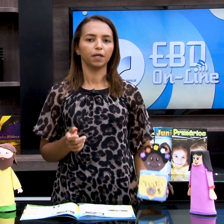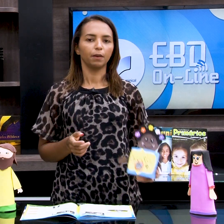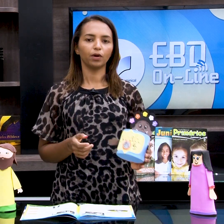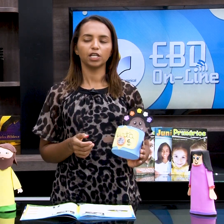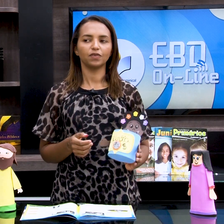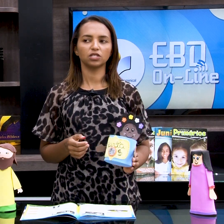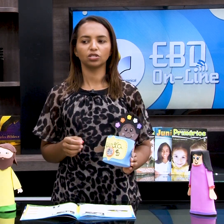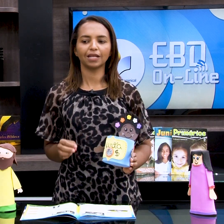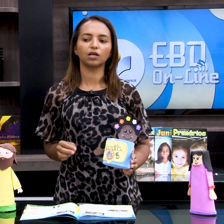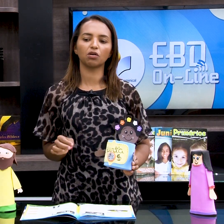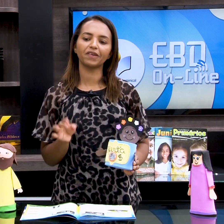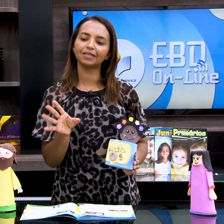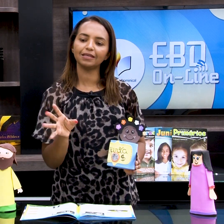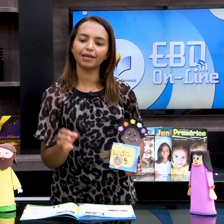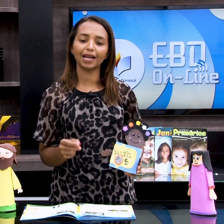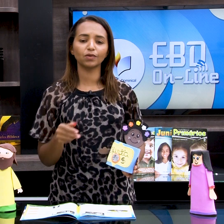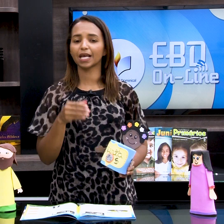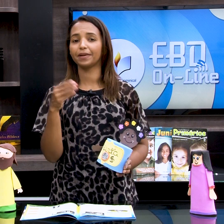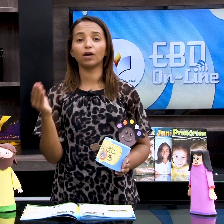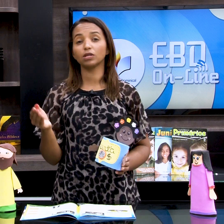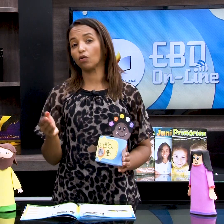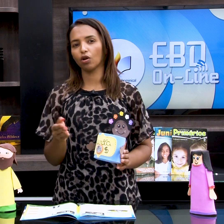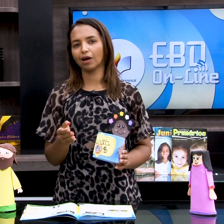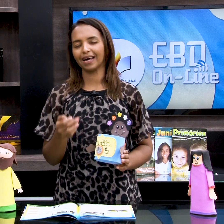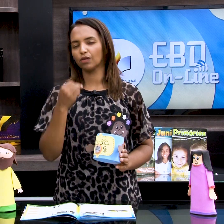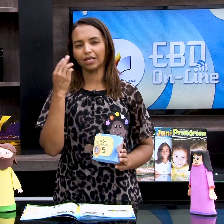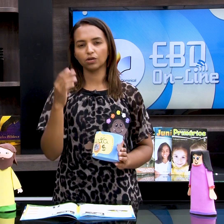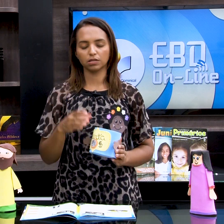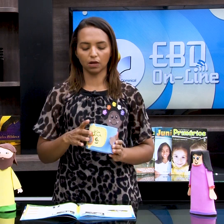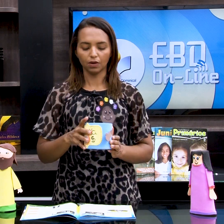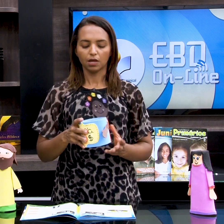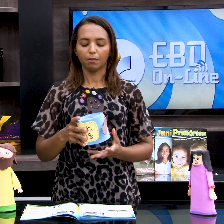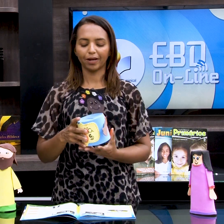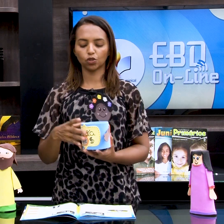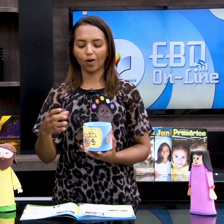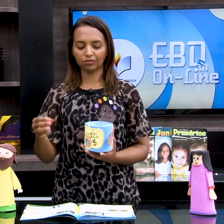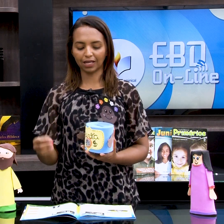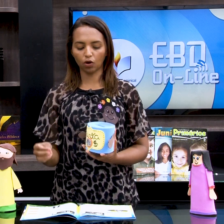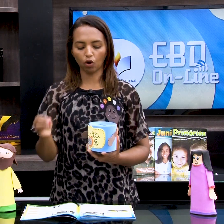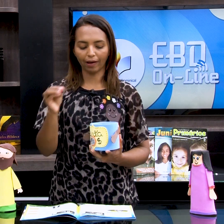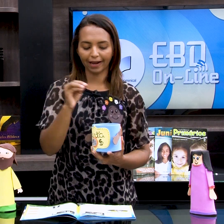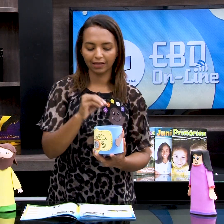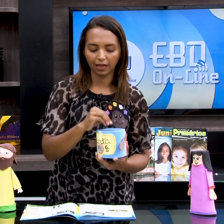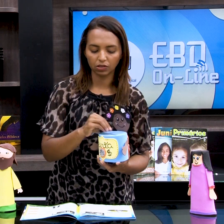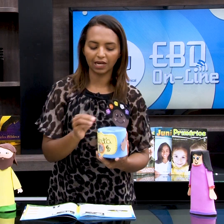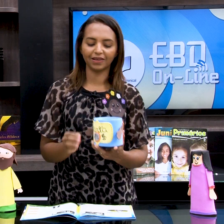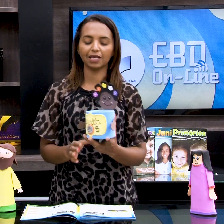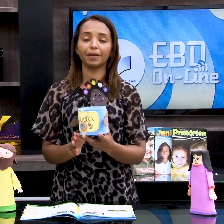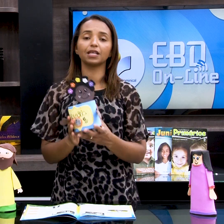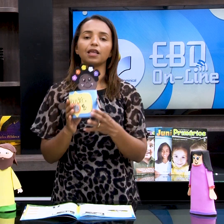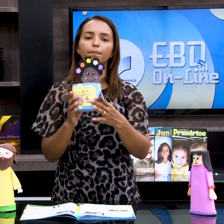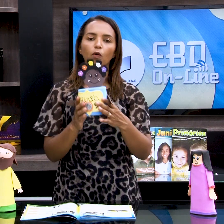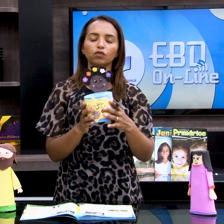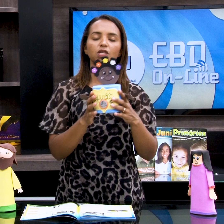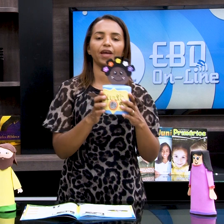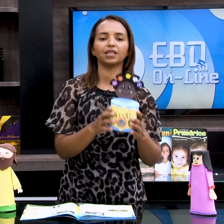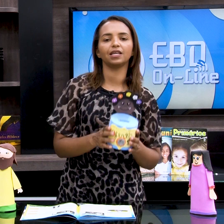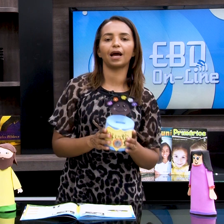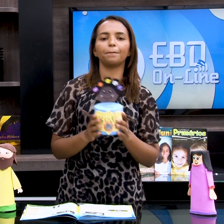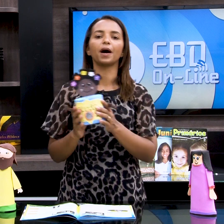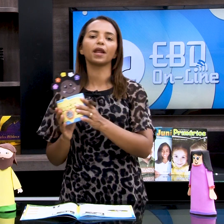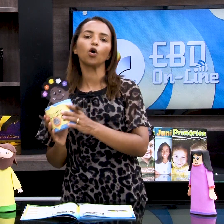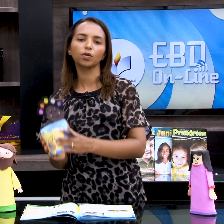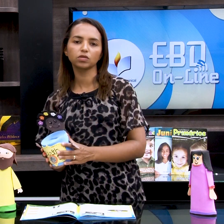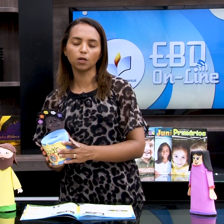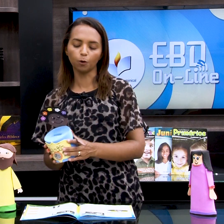Funciona porque às vezes a gente tá dando ofertinha e ela não sabe nem onde colocar ela não tem a noção mas o ato dela colocar aqui dentro ela vai saber que depois você vai